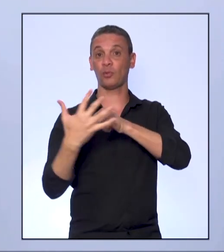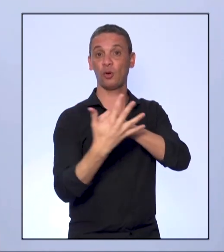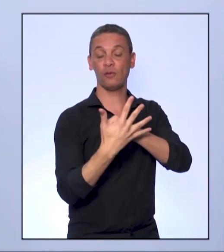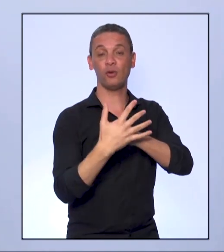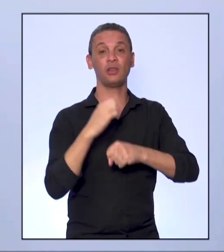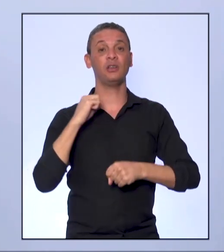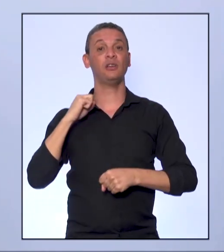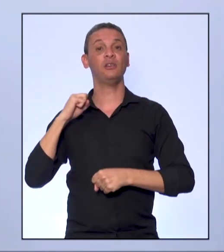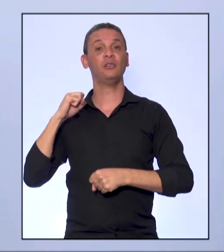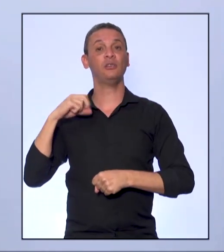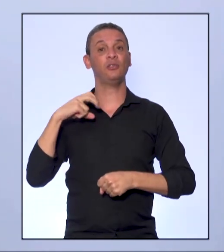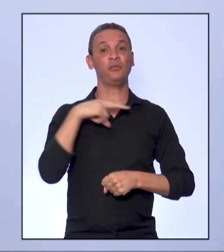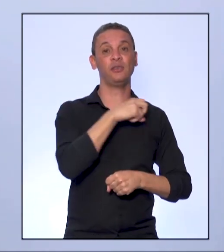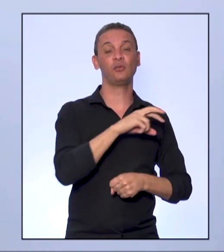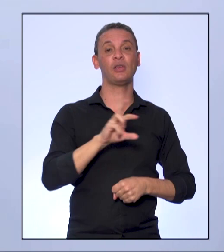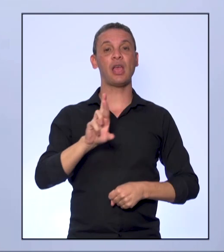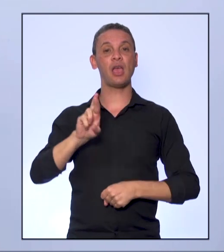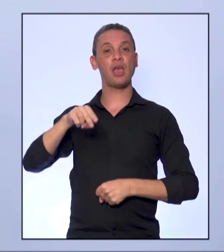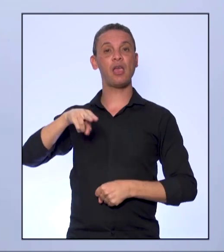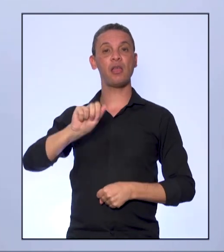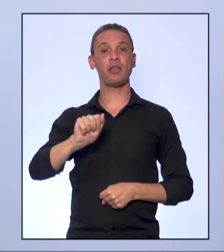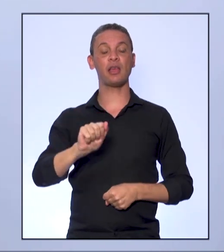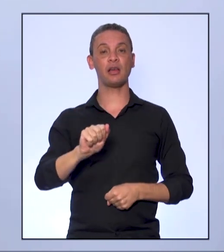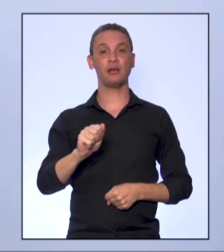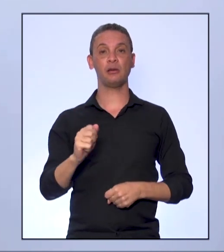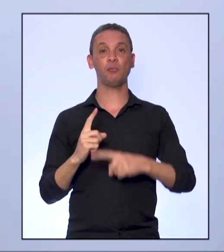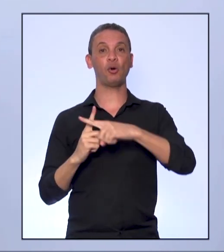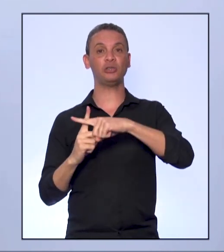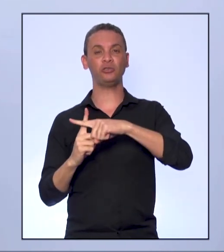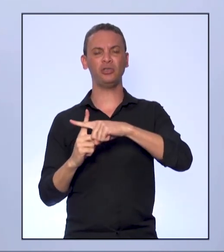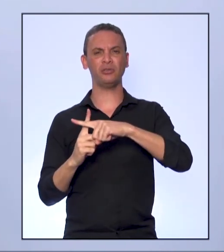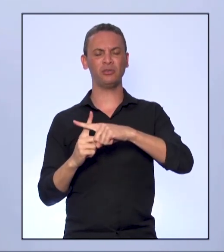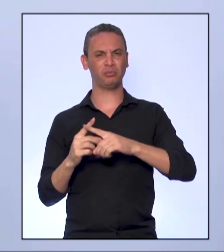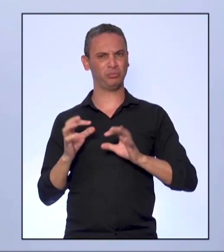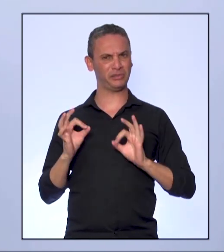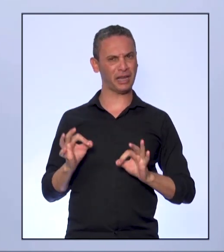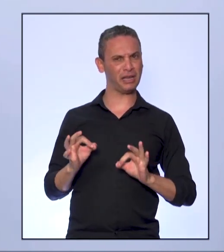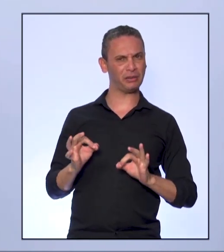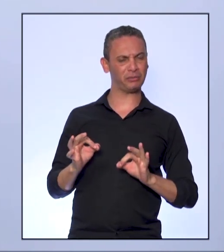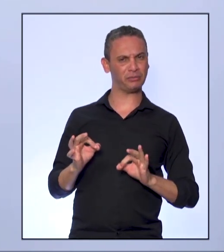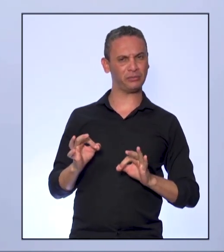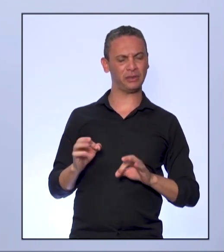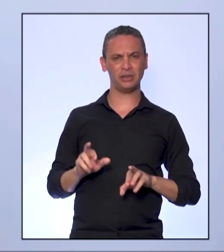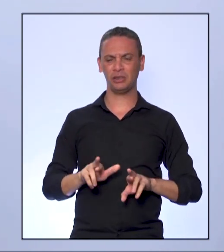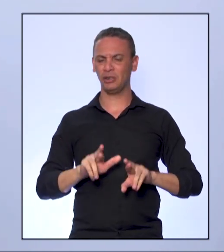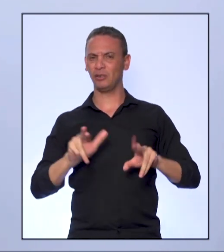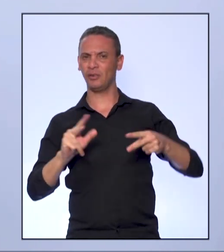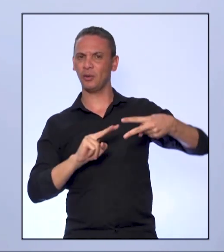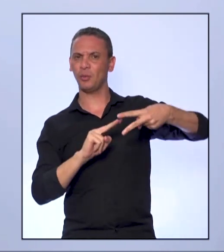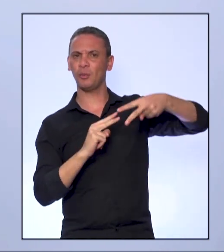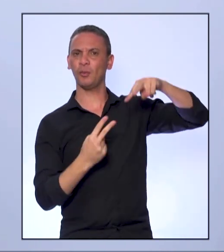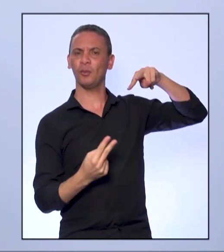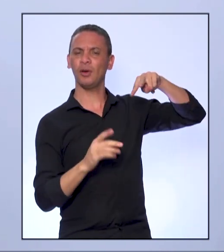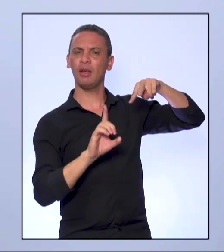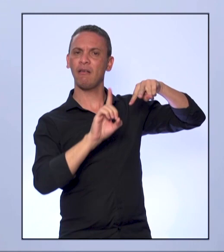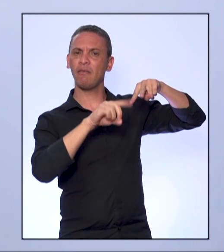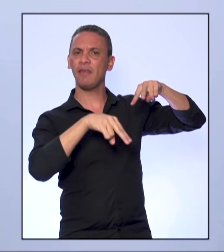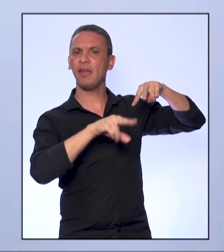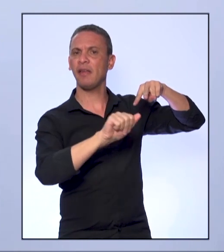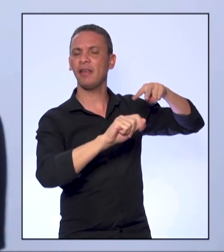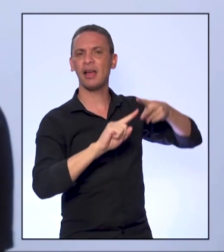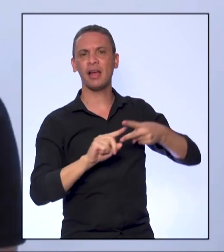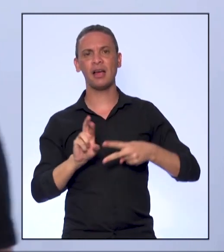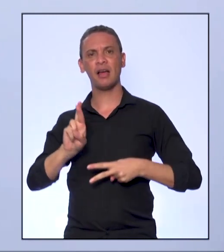vírus de RNA positivo. E sem brincadeira, eu não consigo muito diferenciar o que é DNA, o que é RNA, o que é